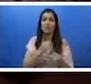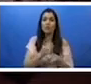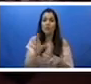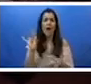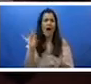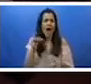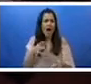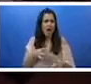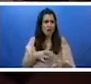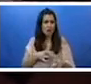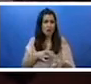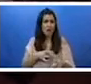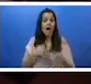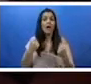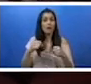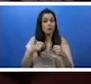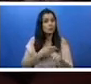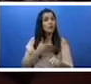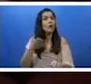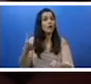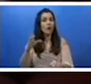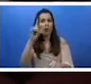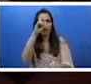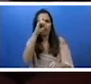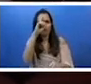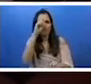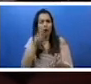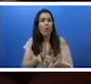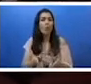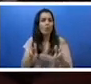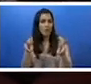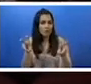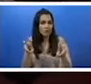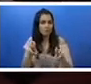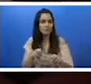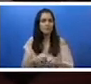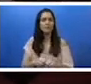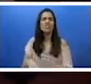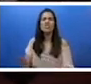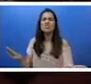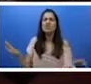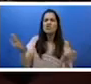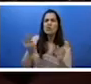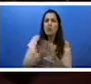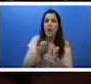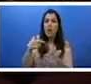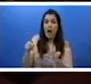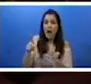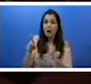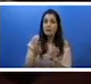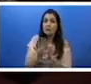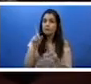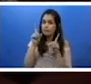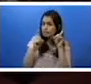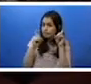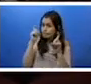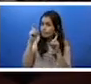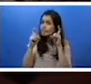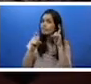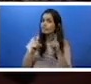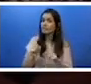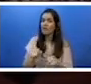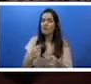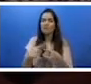eu precisei ir no Hospital do Câncer para ver o que tinha. E quando eu cheguei lá, eles também me preocuparam. E eu